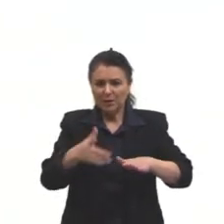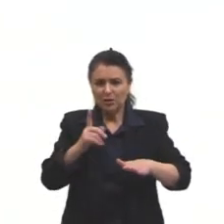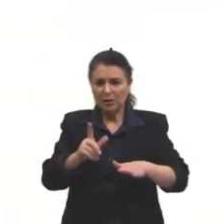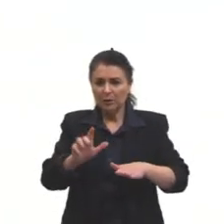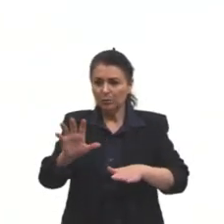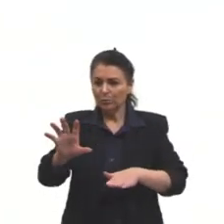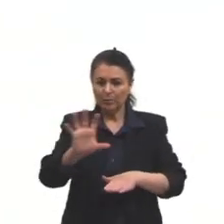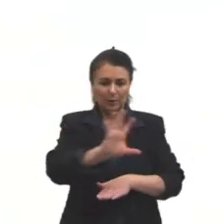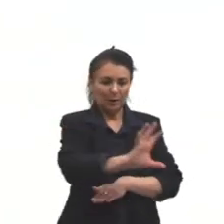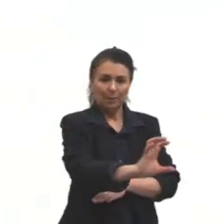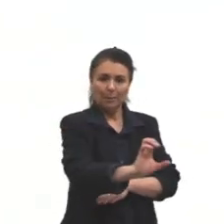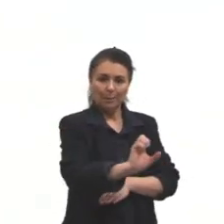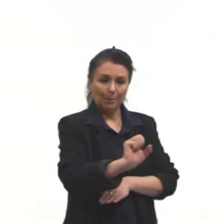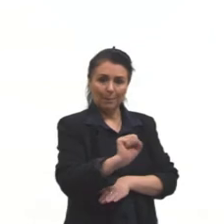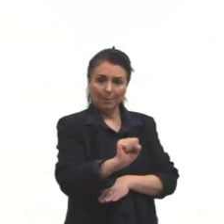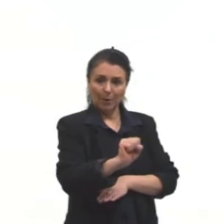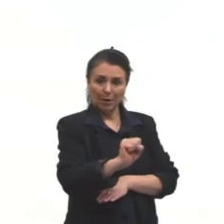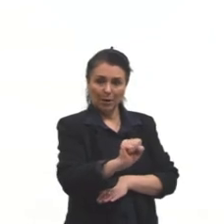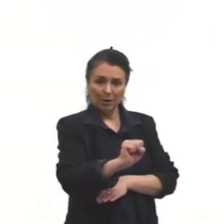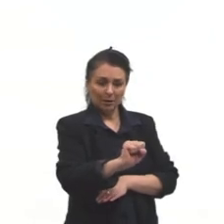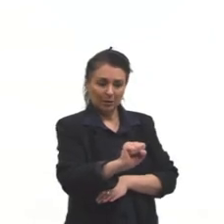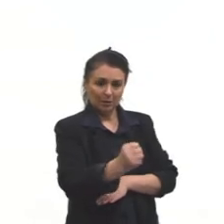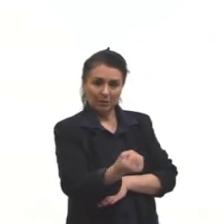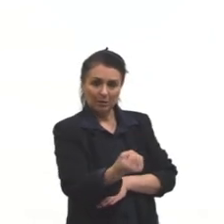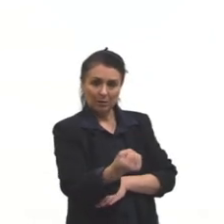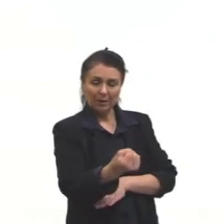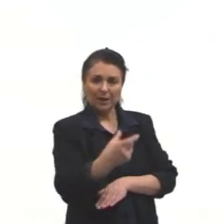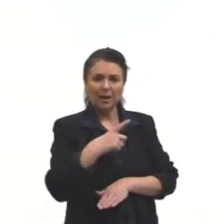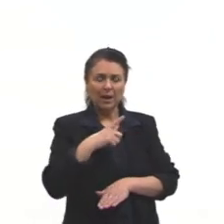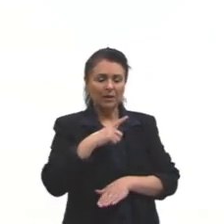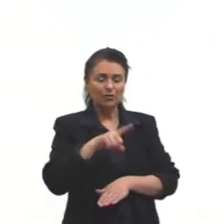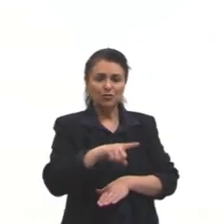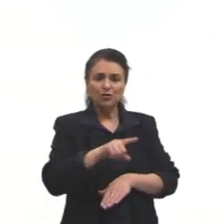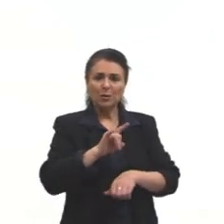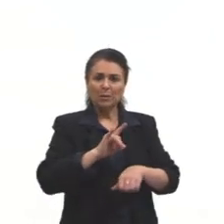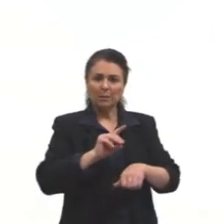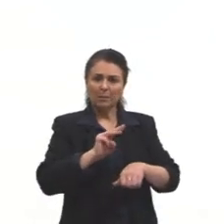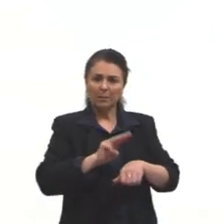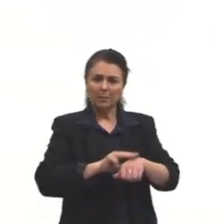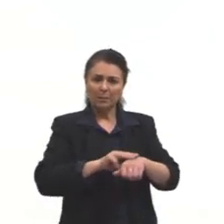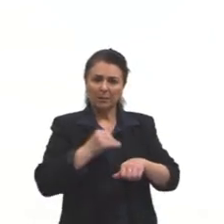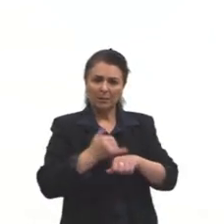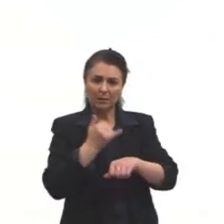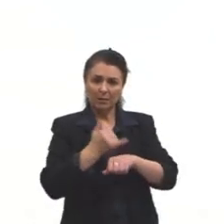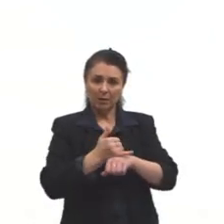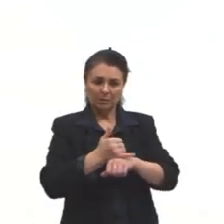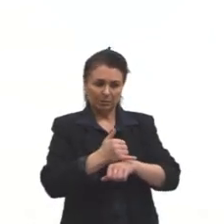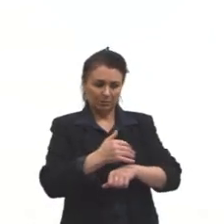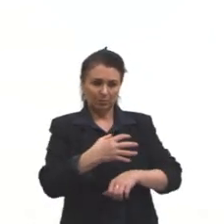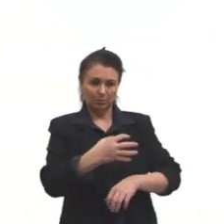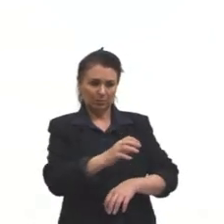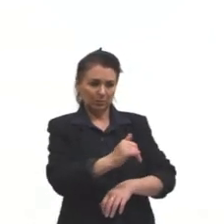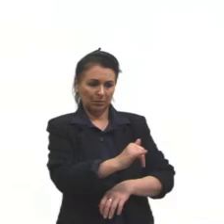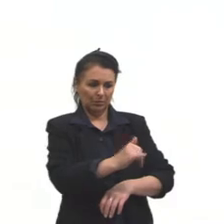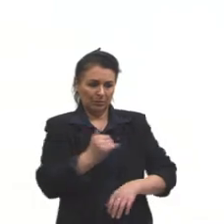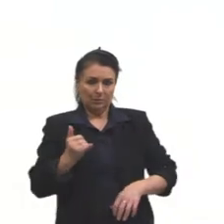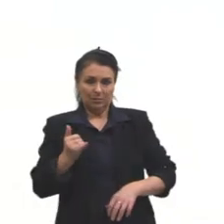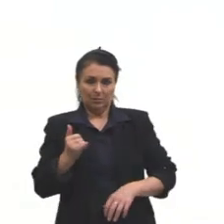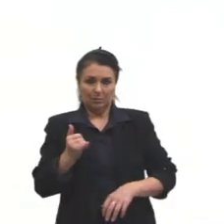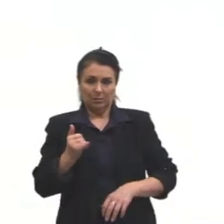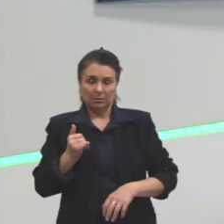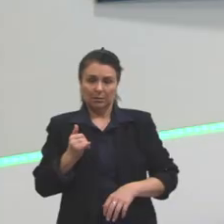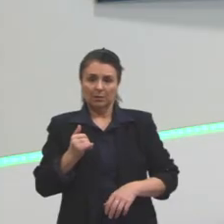maçaneta de metal na porta que que acontece dá um choque ali que que aconteceu quando